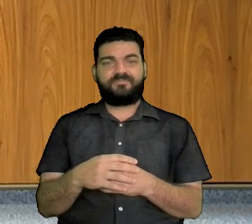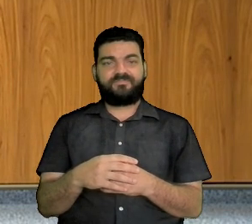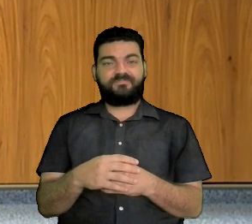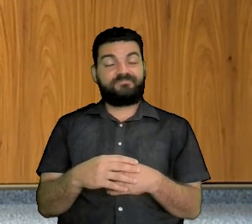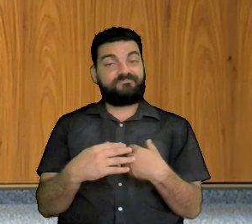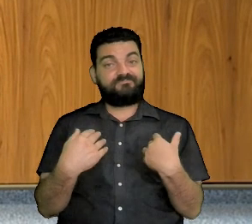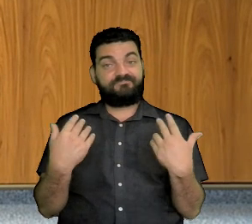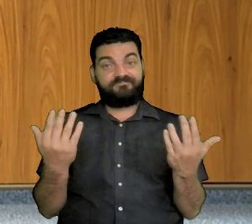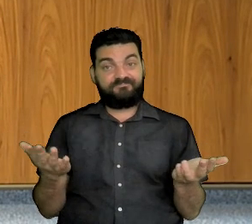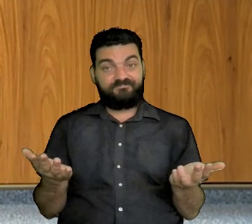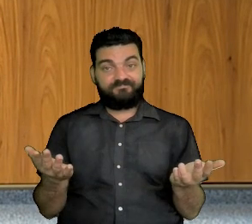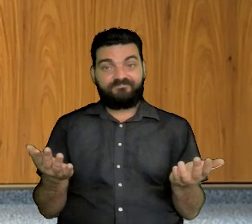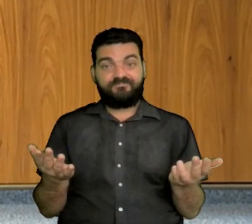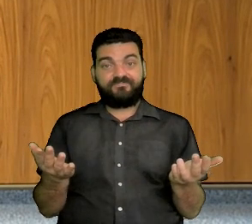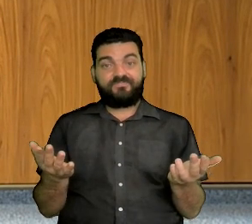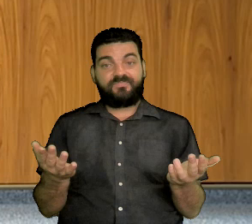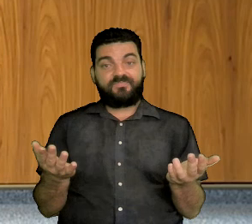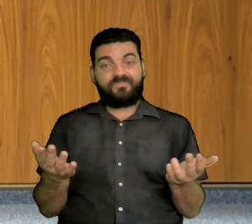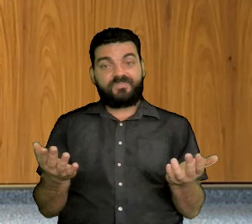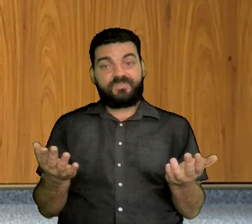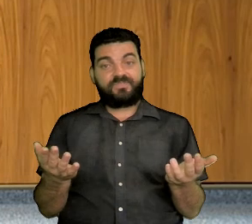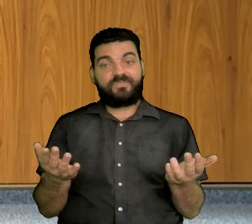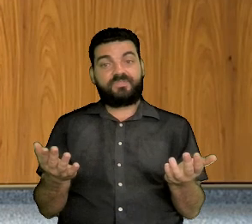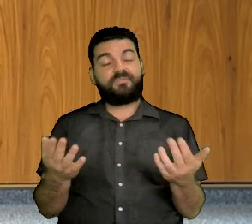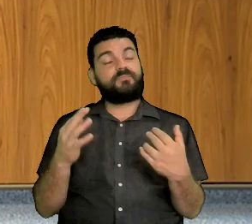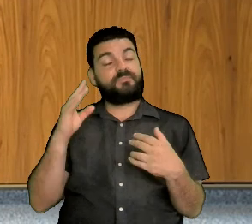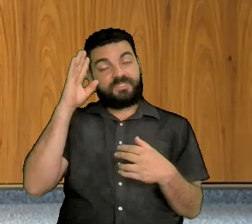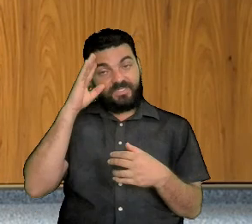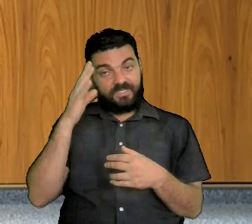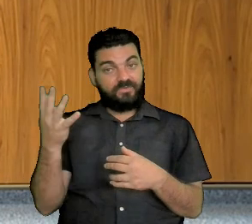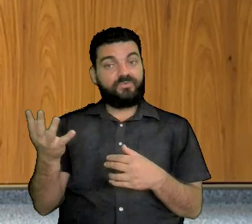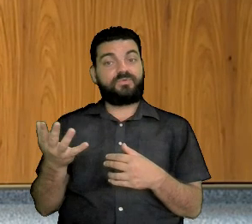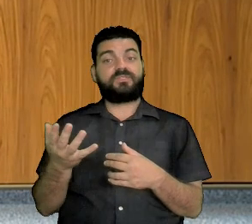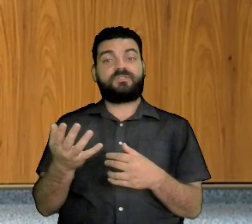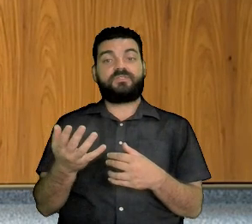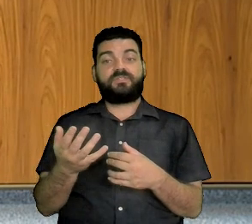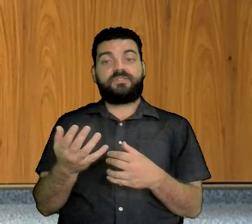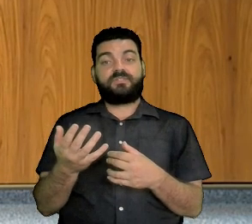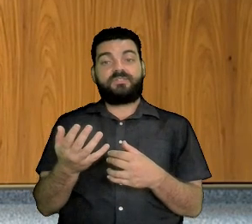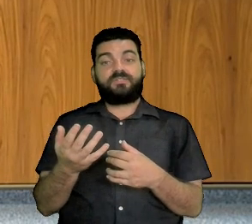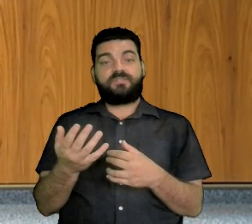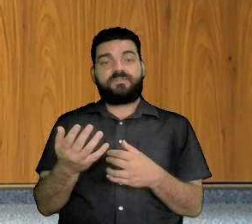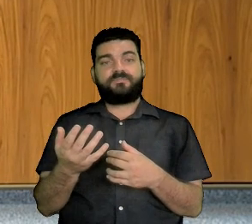mais. Então, nesse